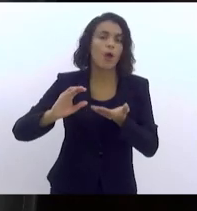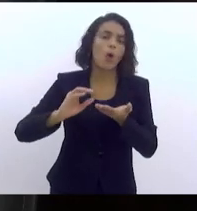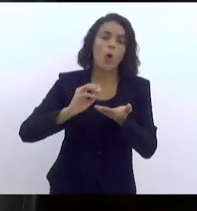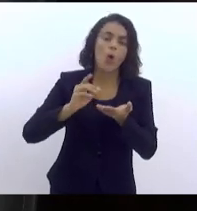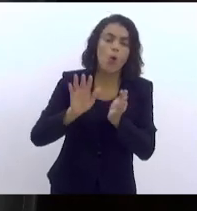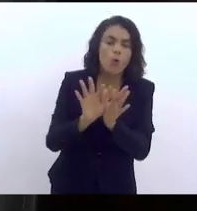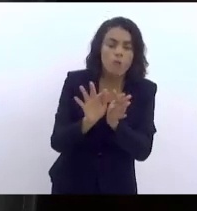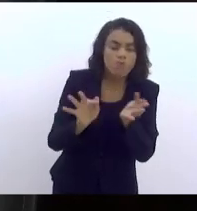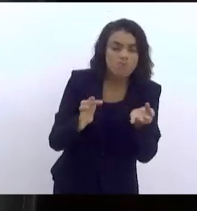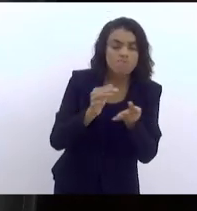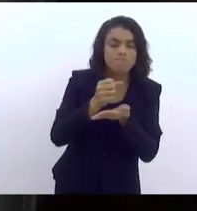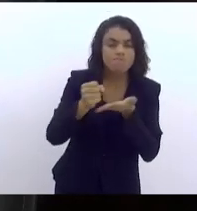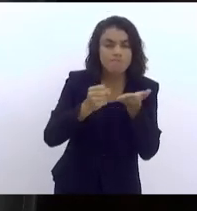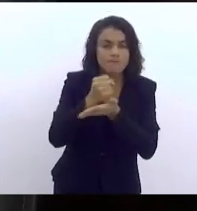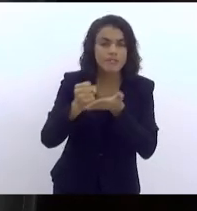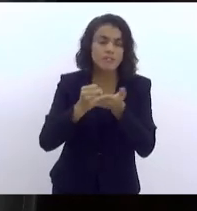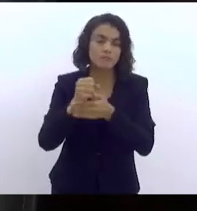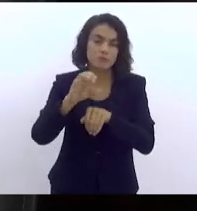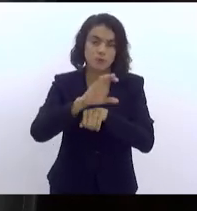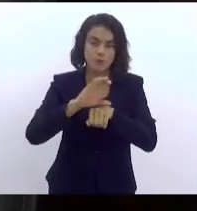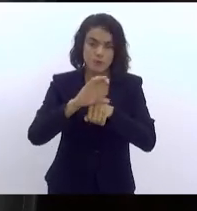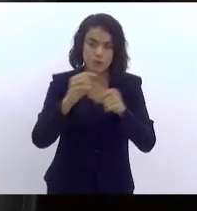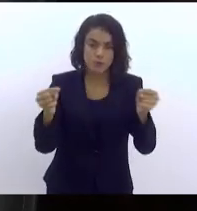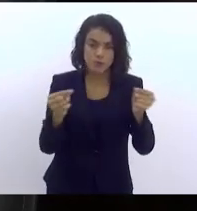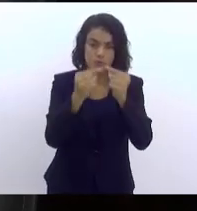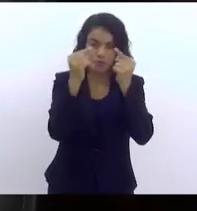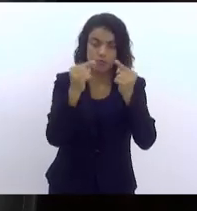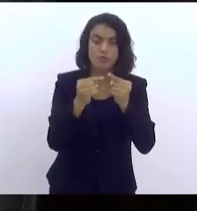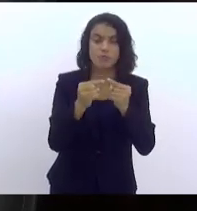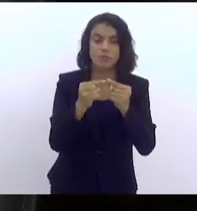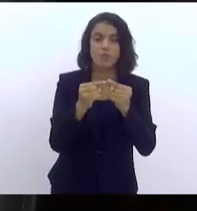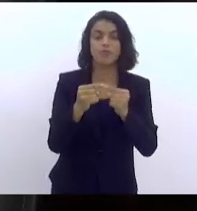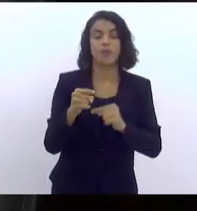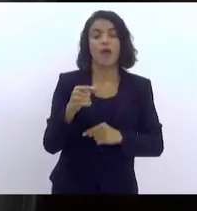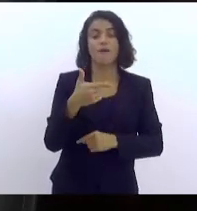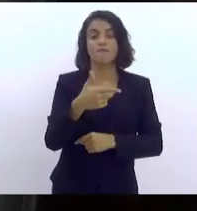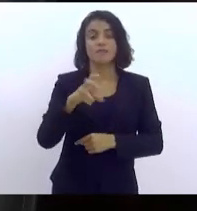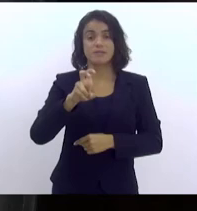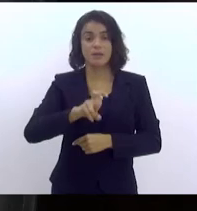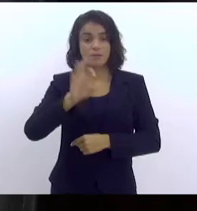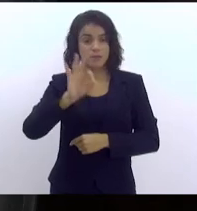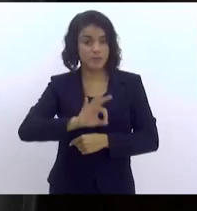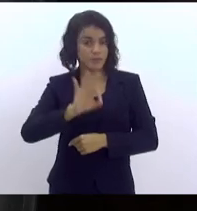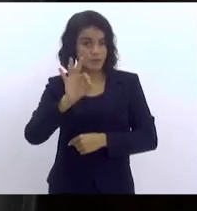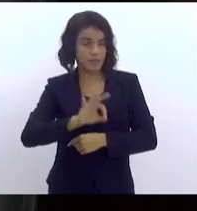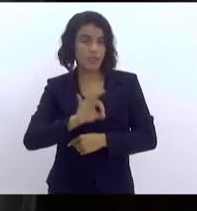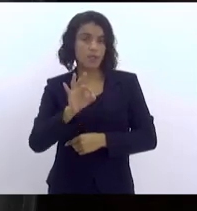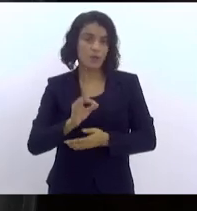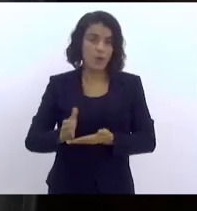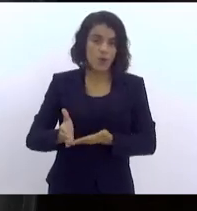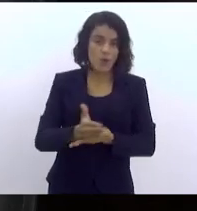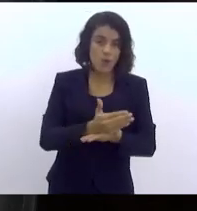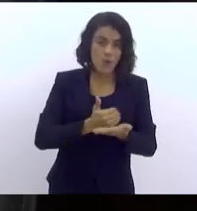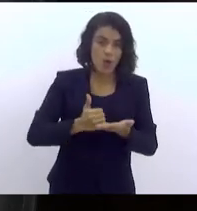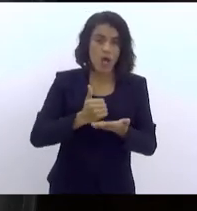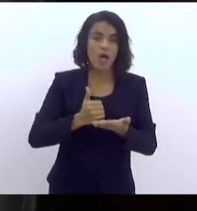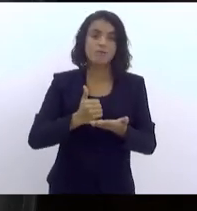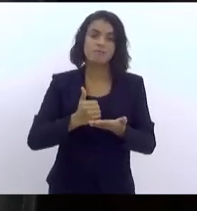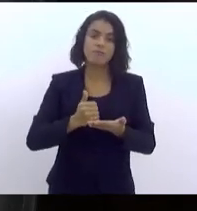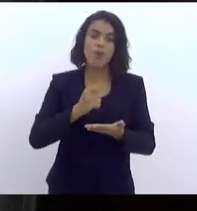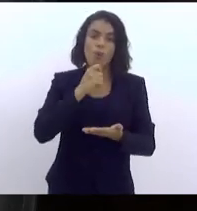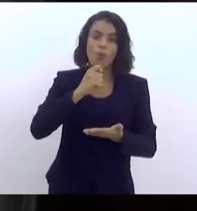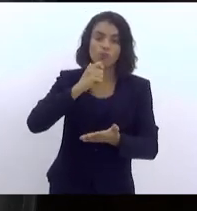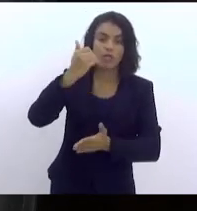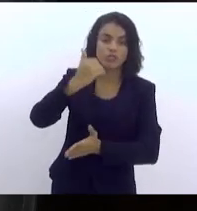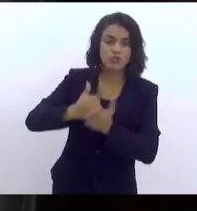constitucional previsto correspondendo correspondente a 25% de sua receita líquida o valor